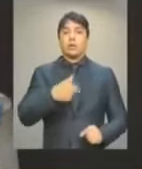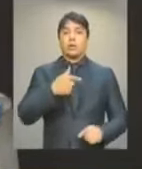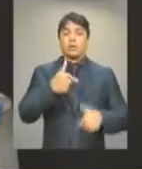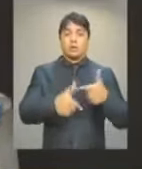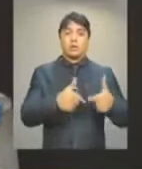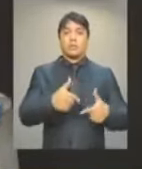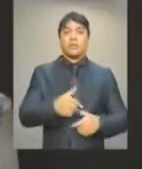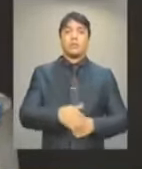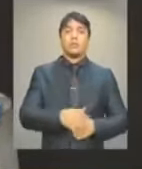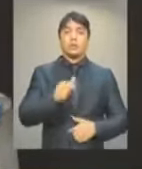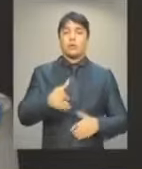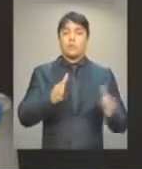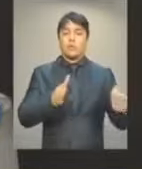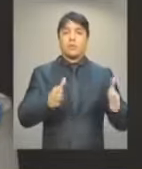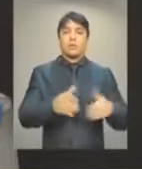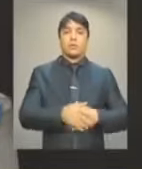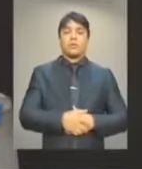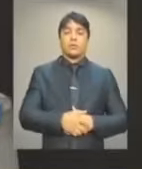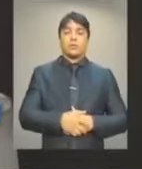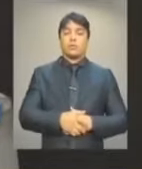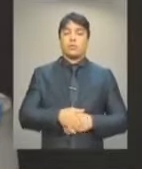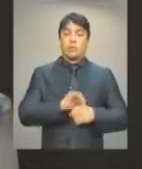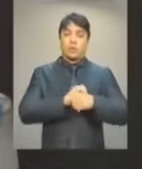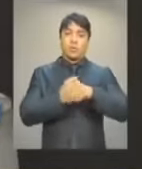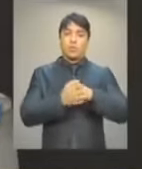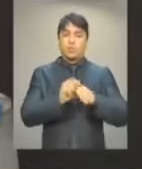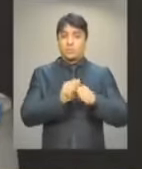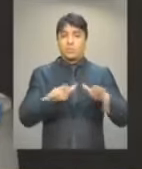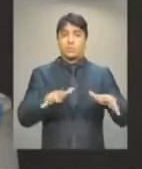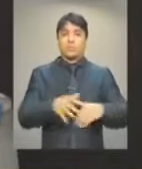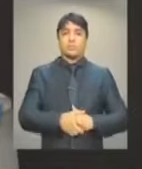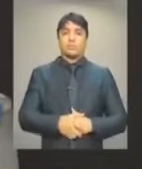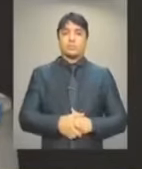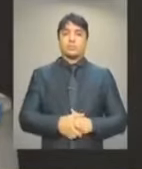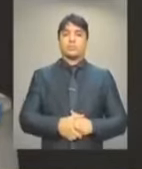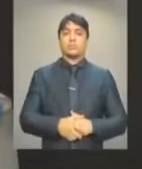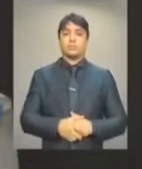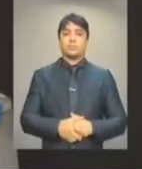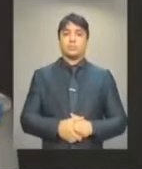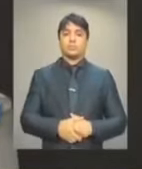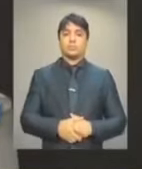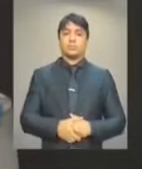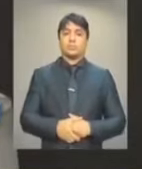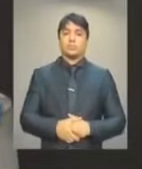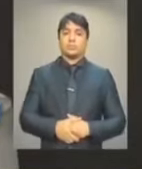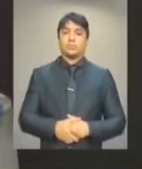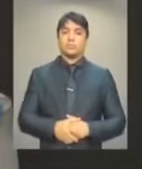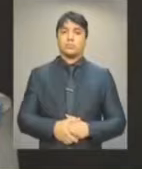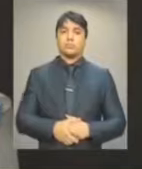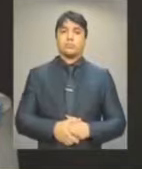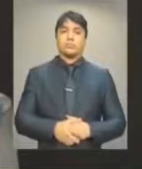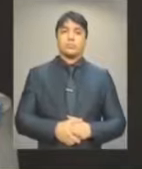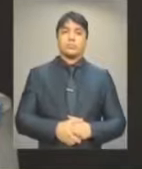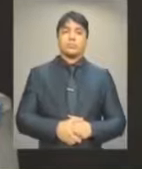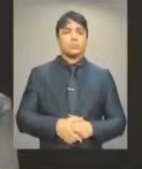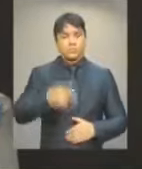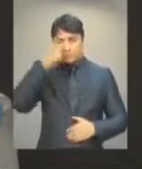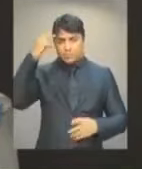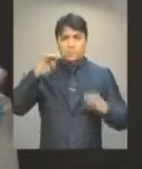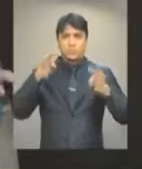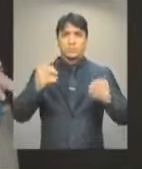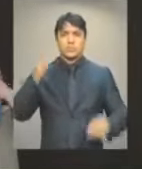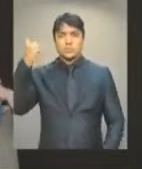serviços durante a pandemia. E, por fim, nesses últimos 50 segundos, como muitos sabem,